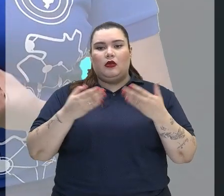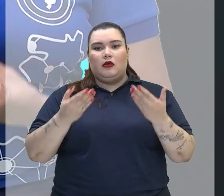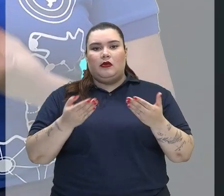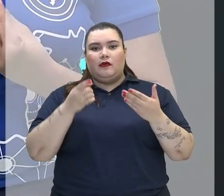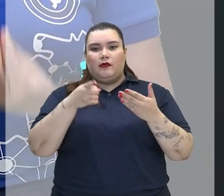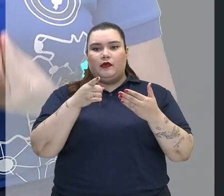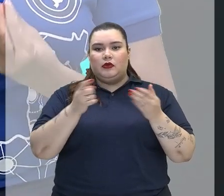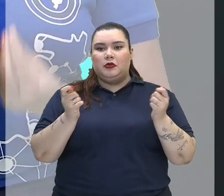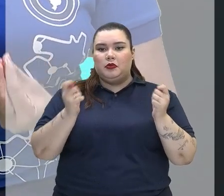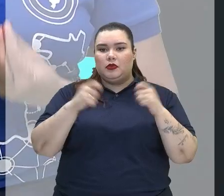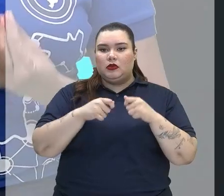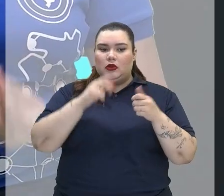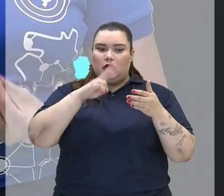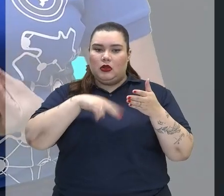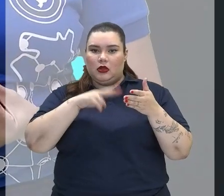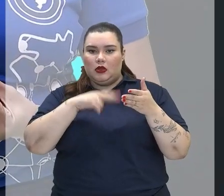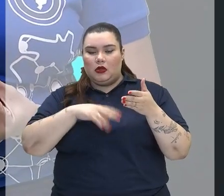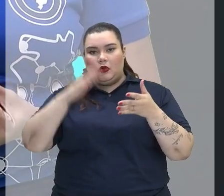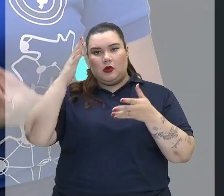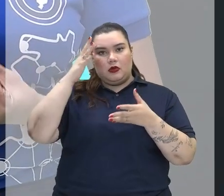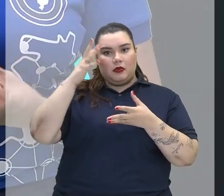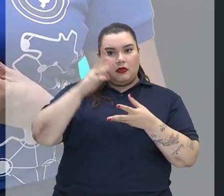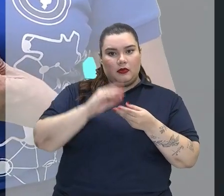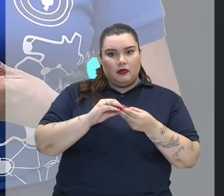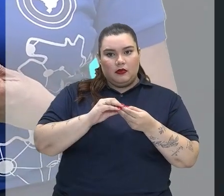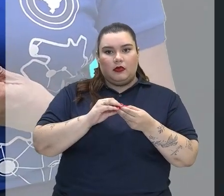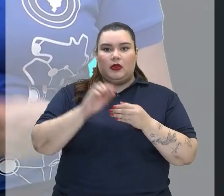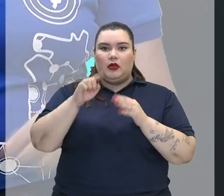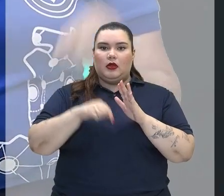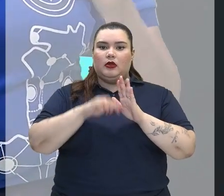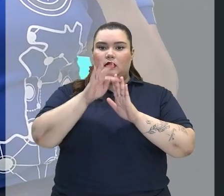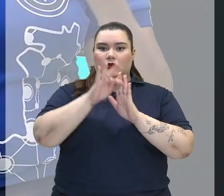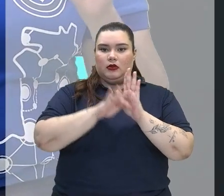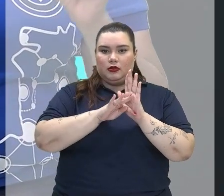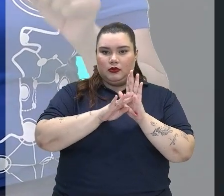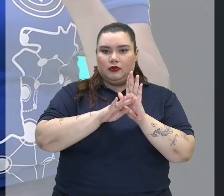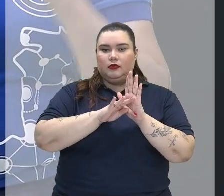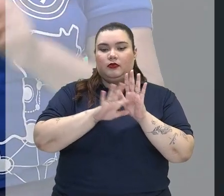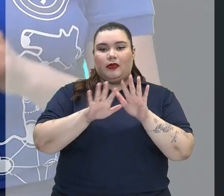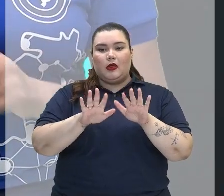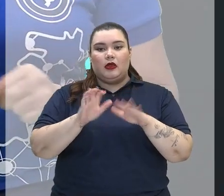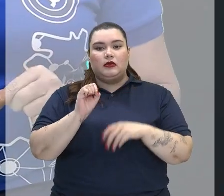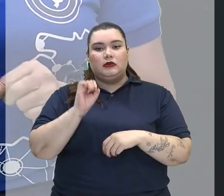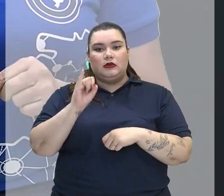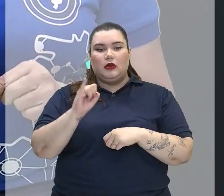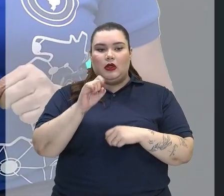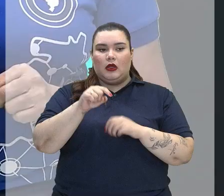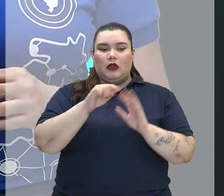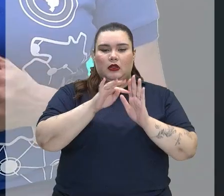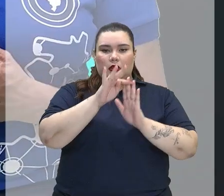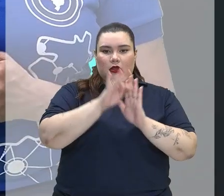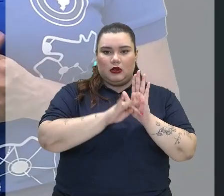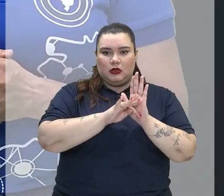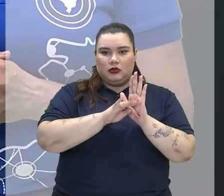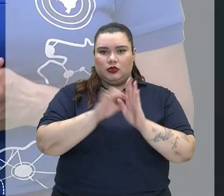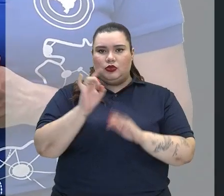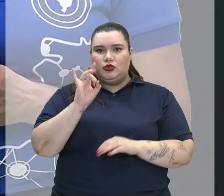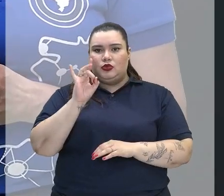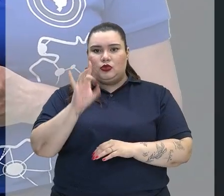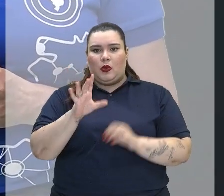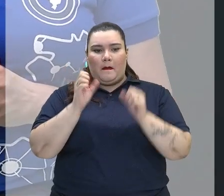você possa ler e compreender é um texto. Agora, será que esse texto só